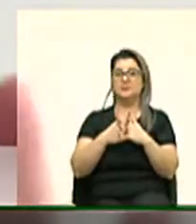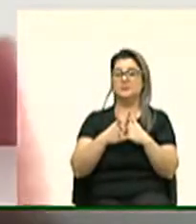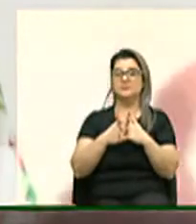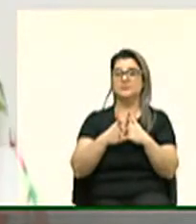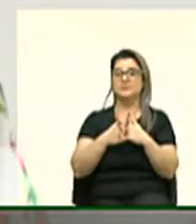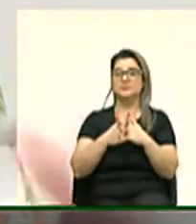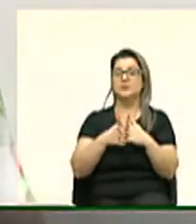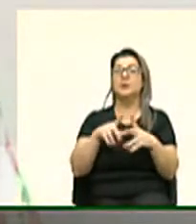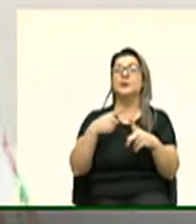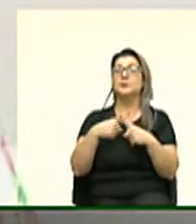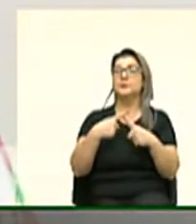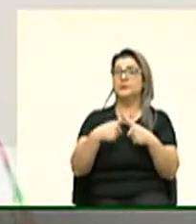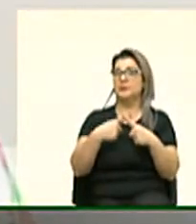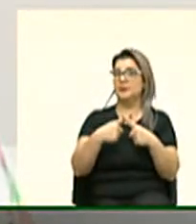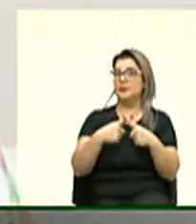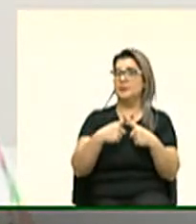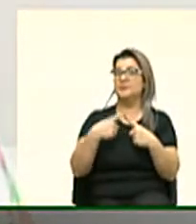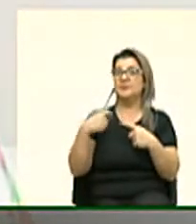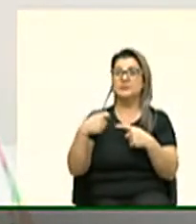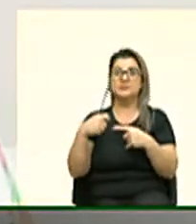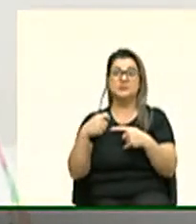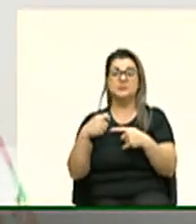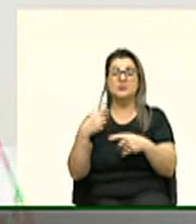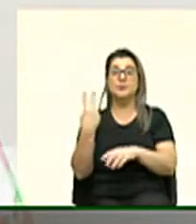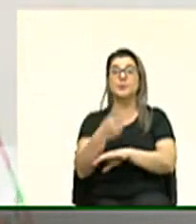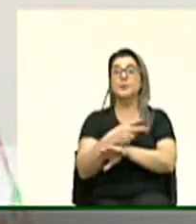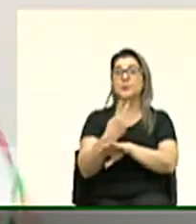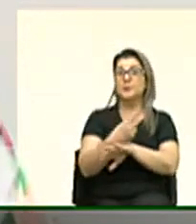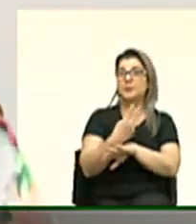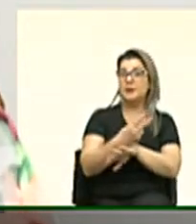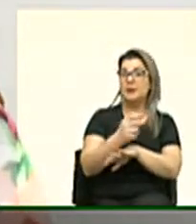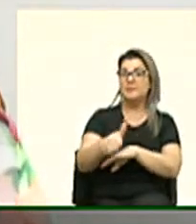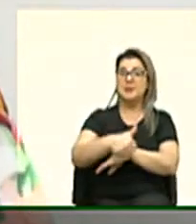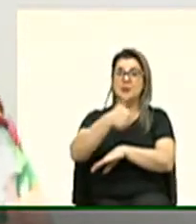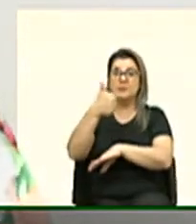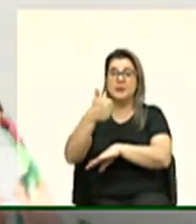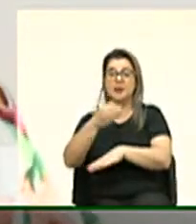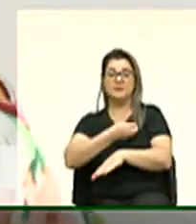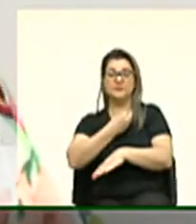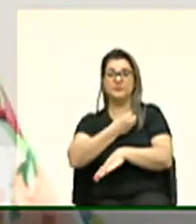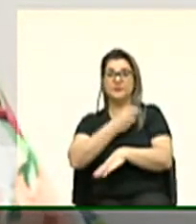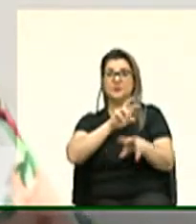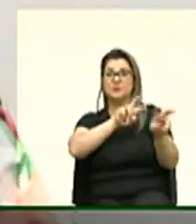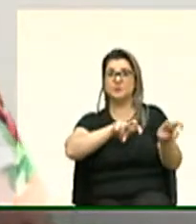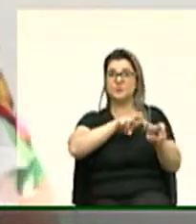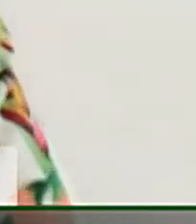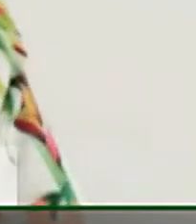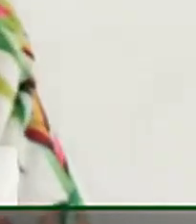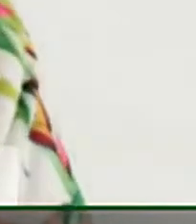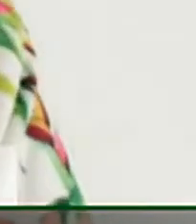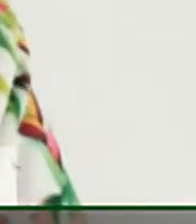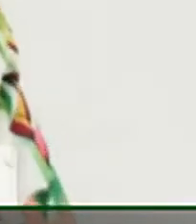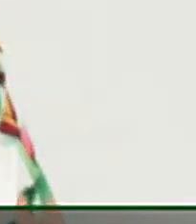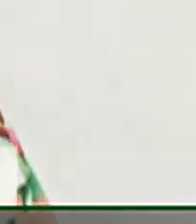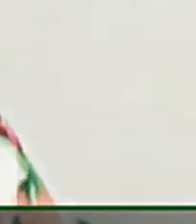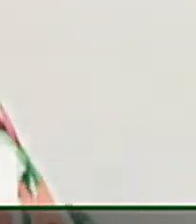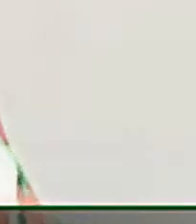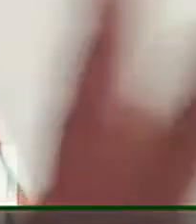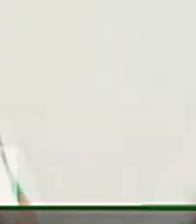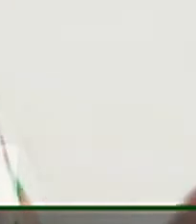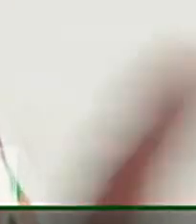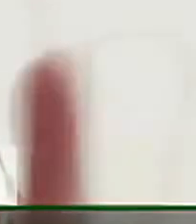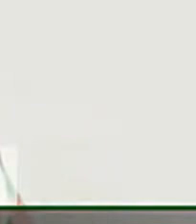procurando beneficiar a cada um dos produtores. Então, Nova Pádua merece projetos, ele deveria ter sido votado em